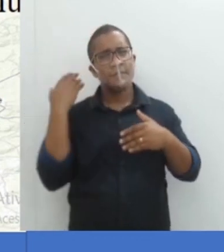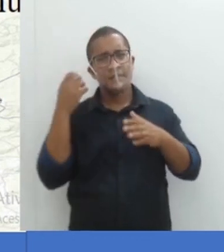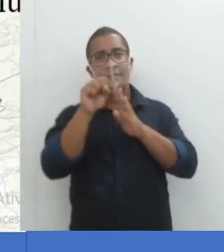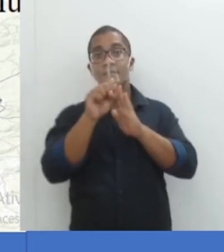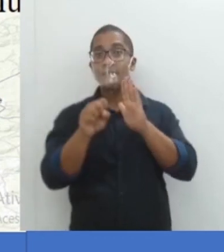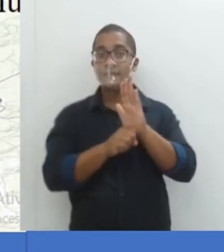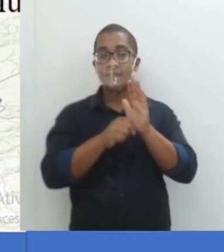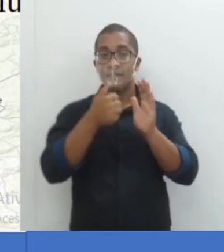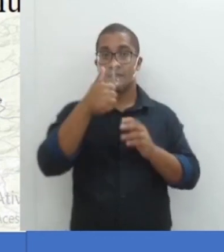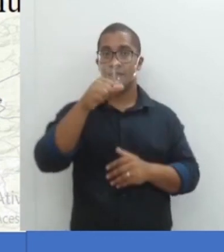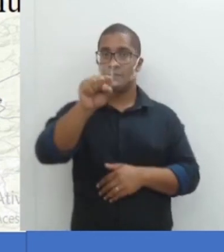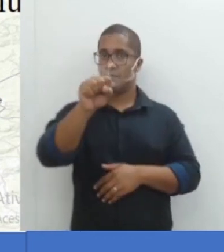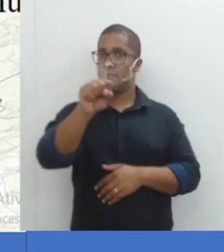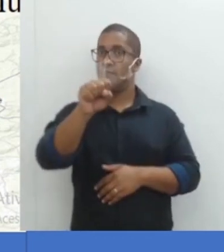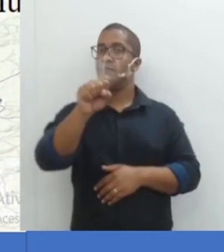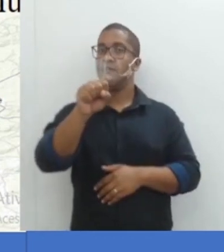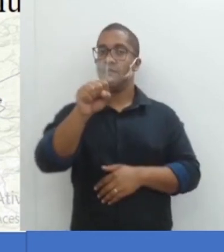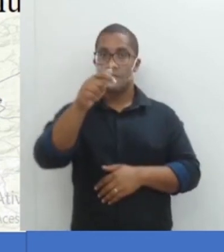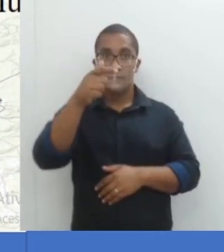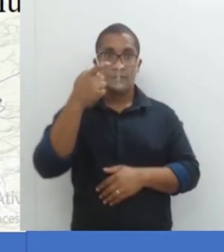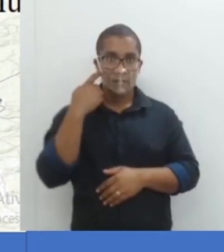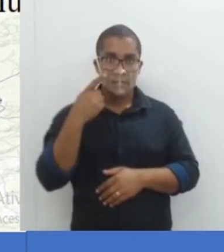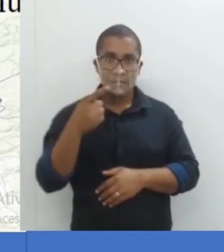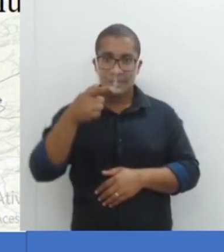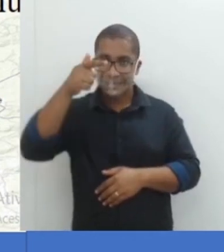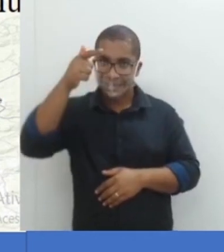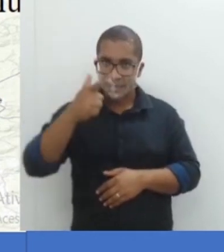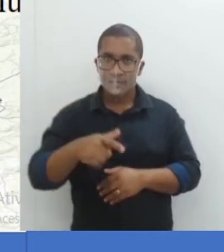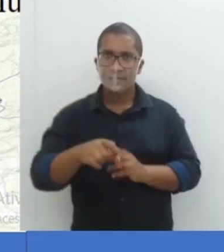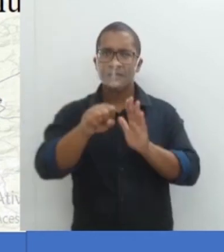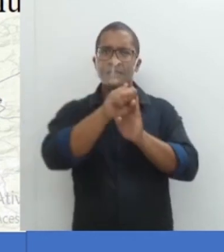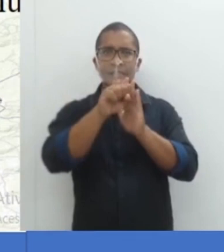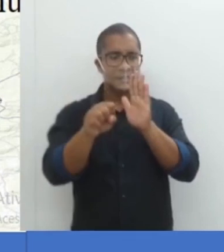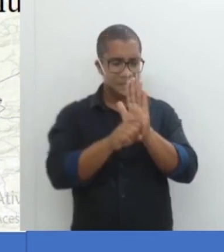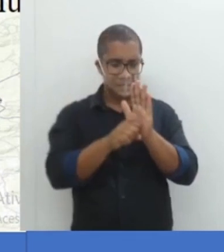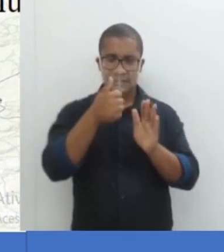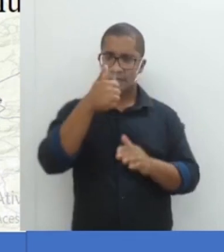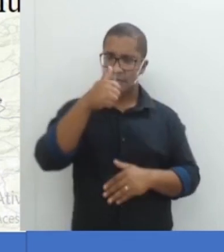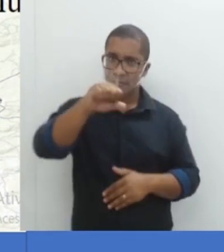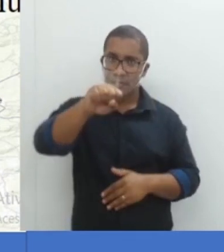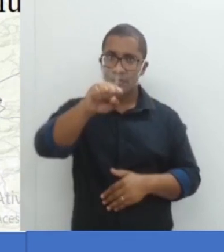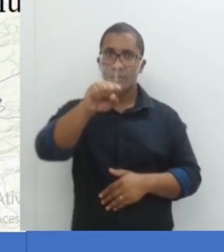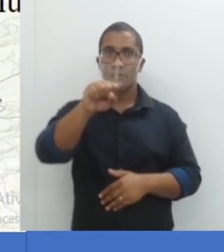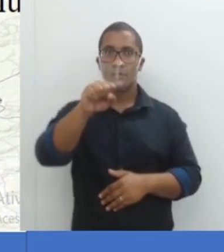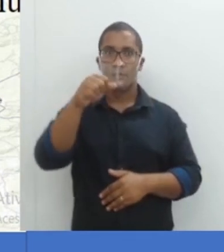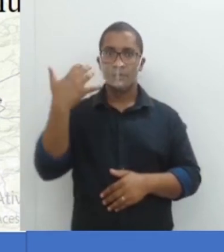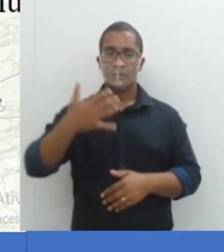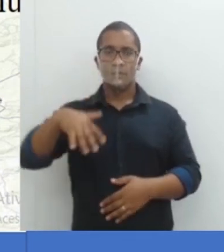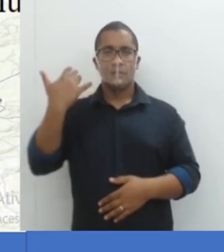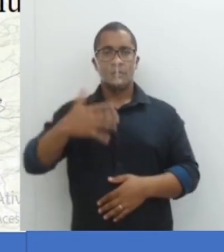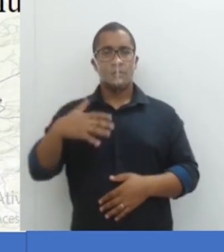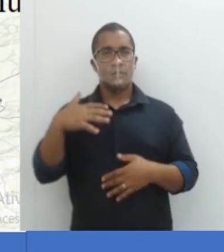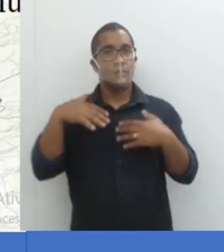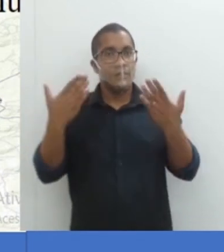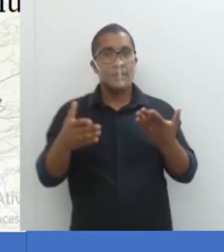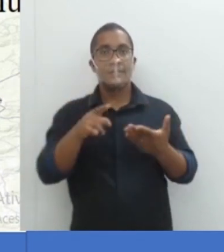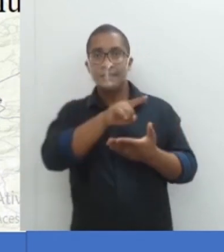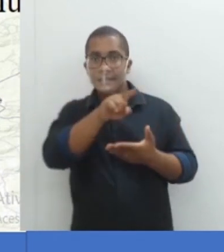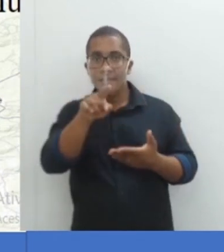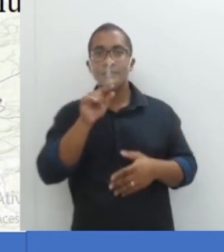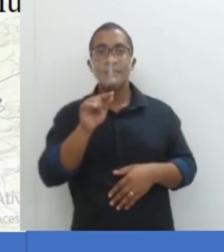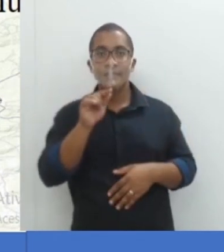XVIII. Veja que mais uma vez um povo que é lá do século XVIII, né? Então automaticamente